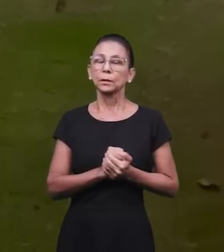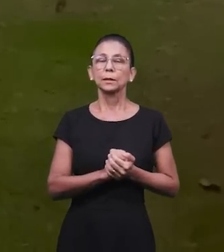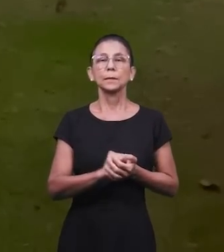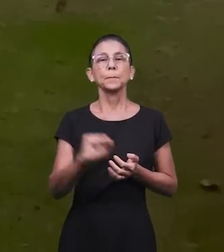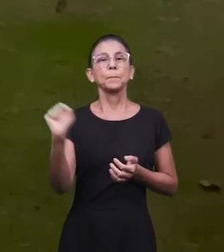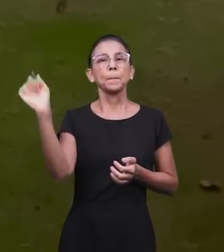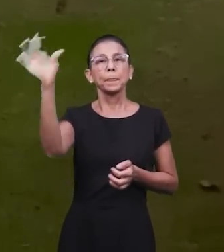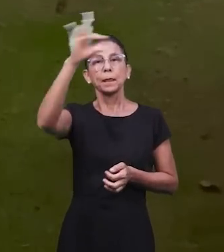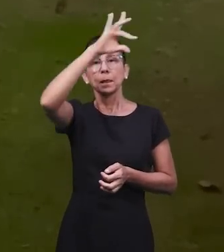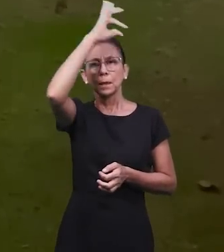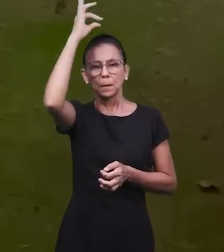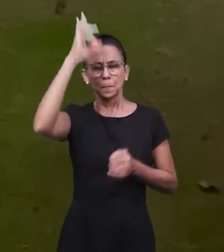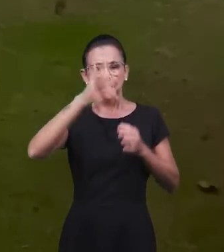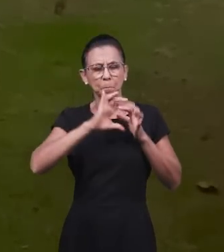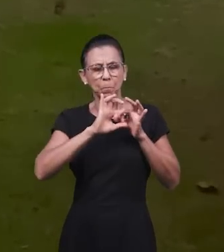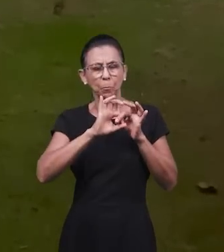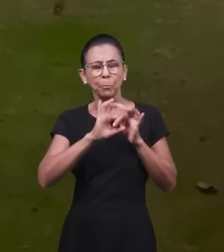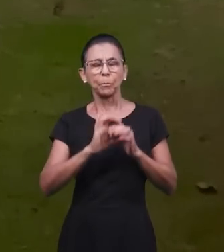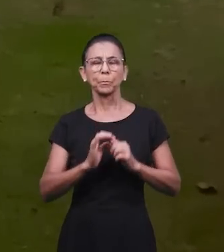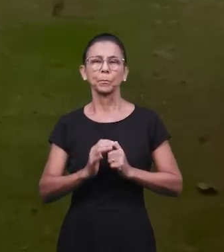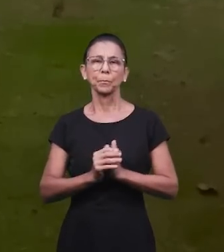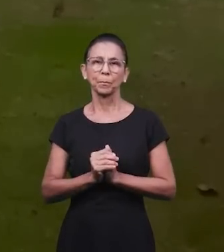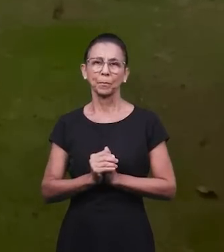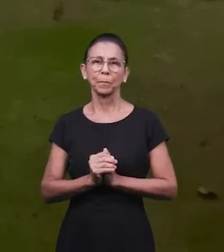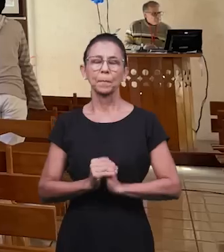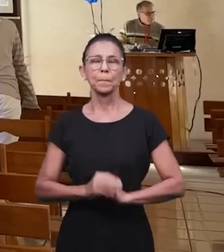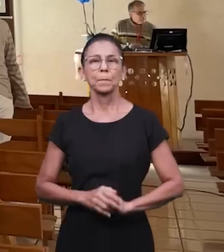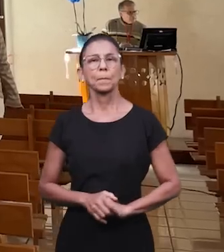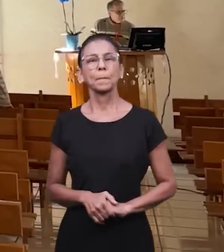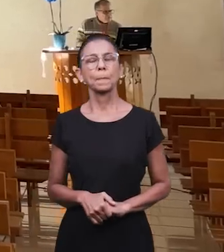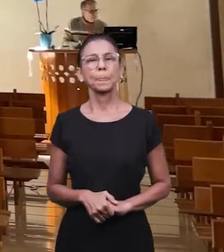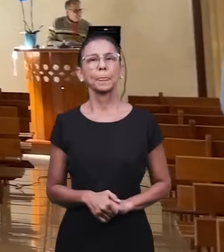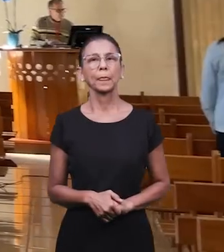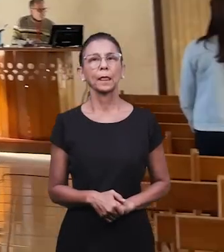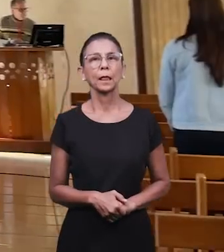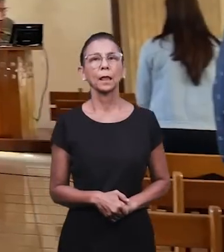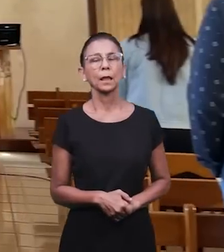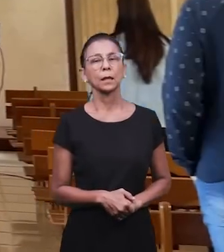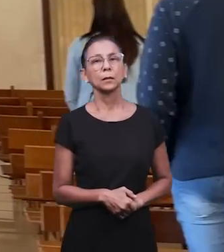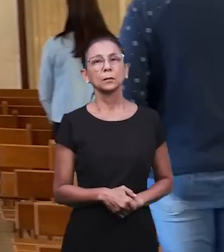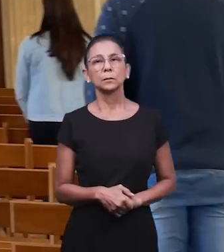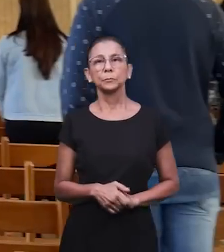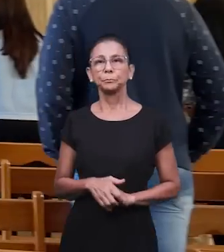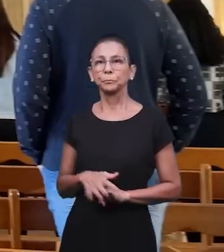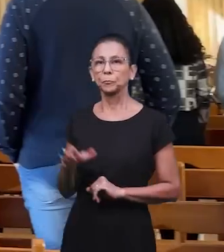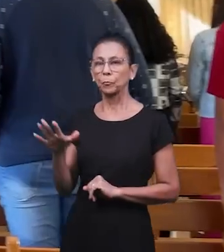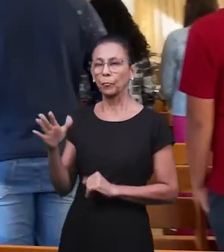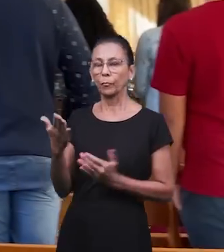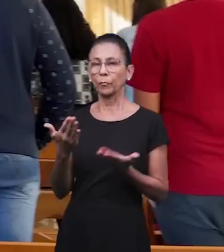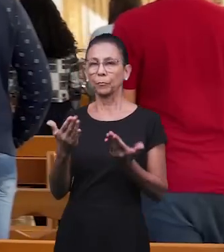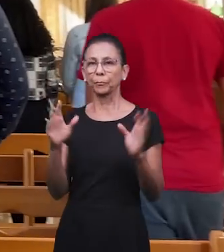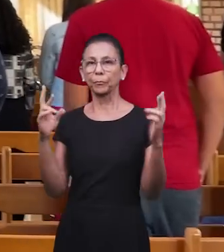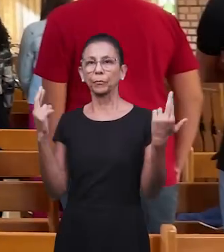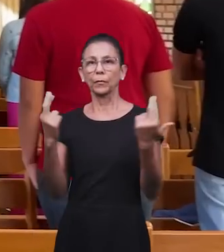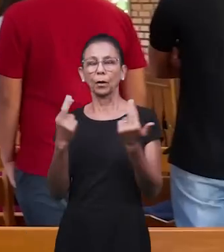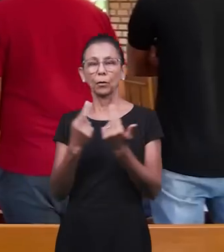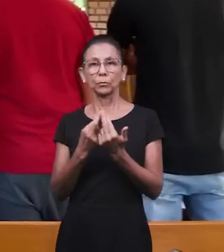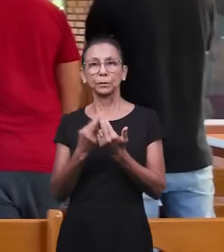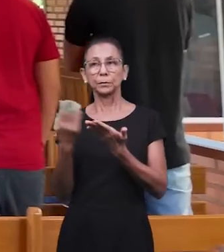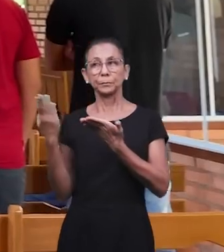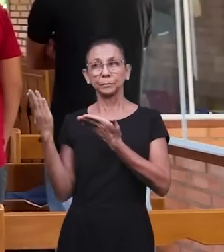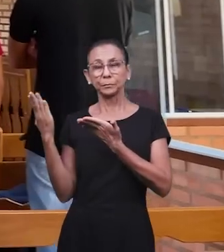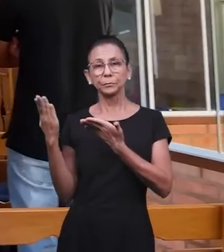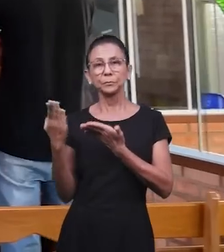cada um deve buscar com o Senhor. A paz do Senhor Jesus. Em Chapecó, os jovens das igrejas estiveram reunidos na ICM FAP 1